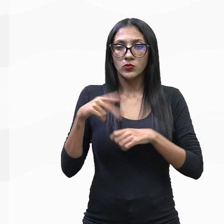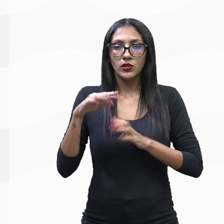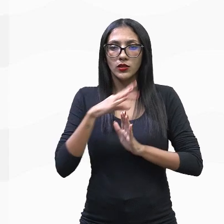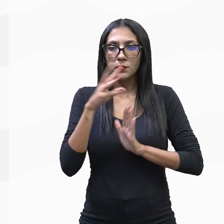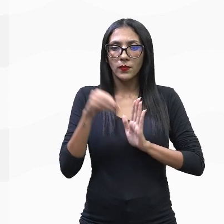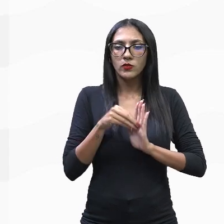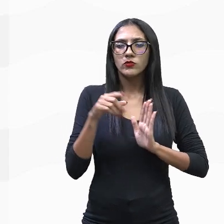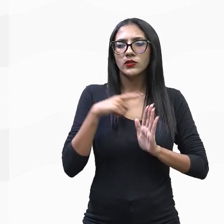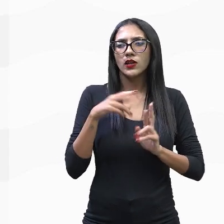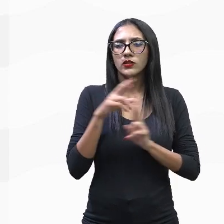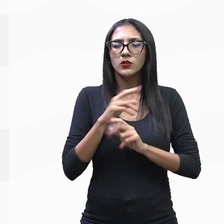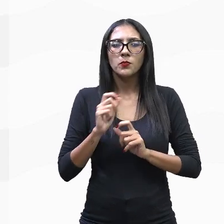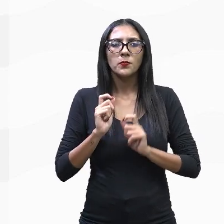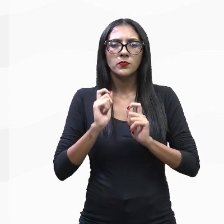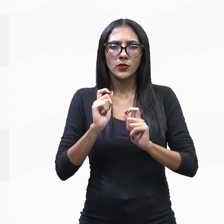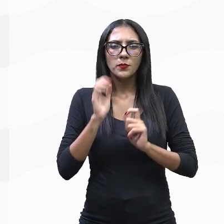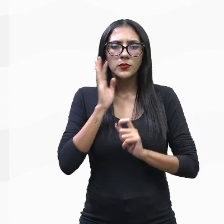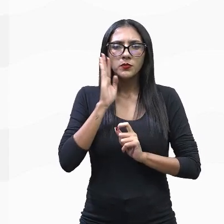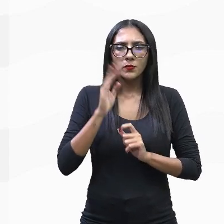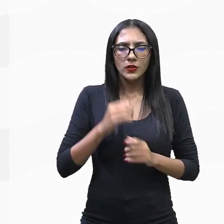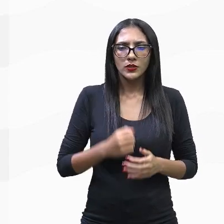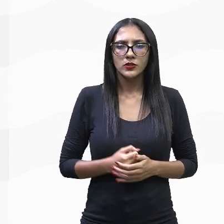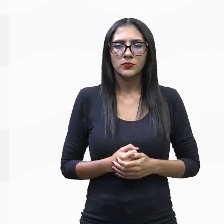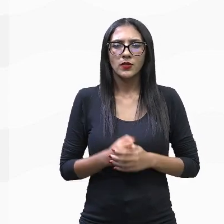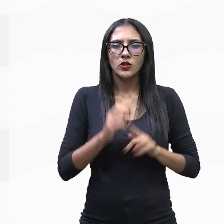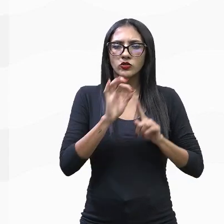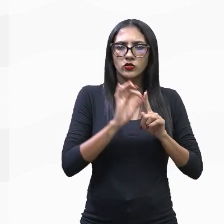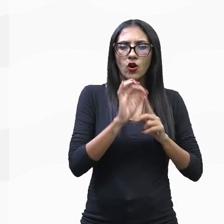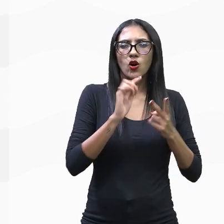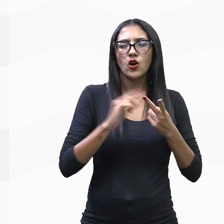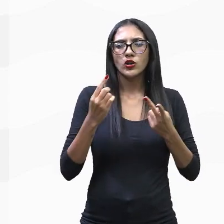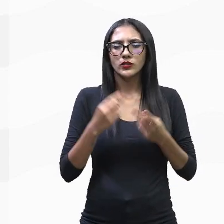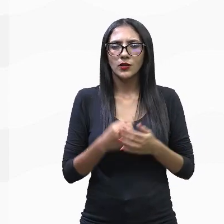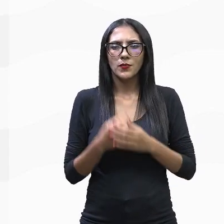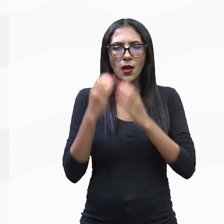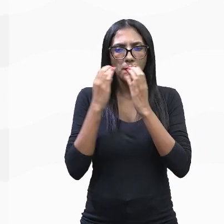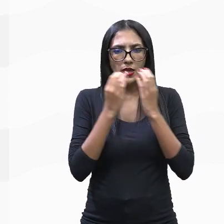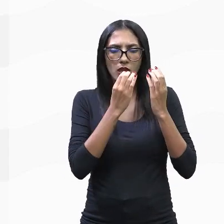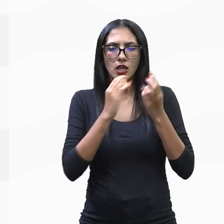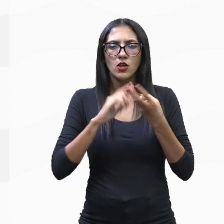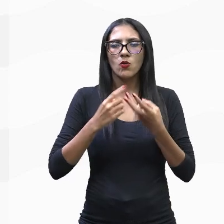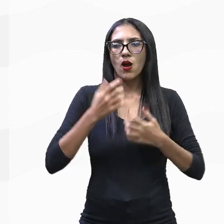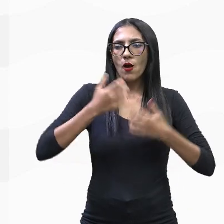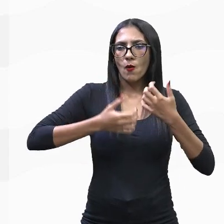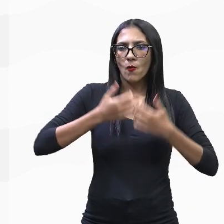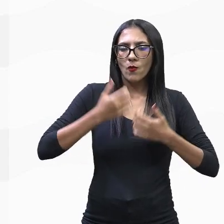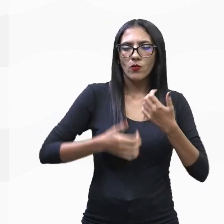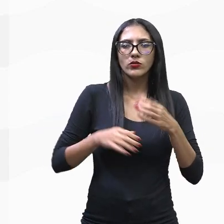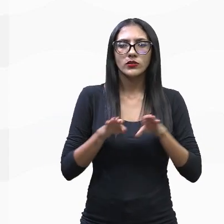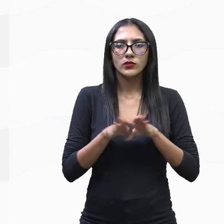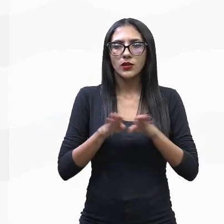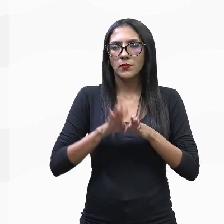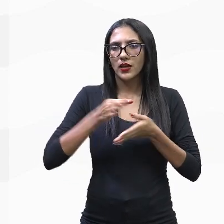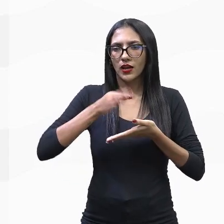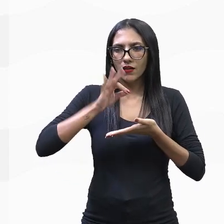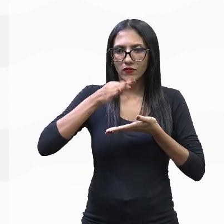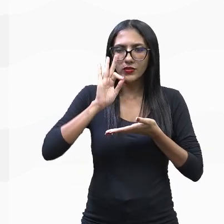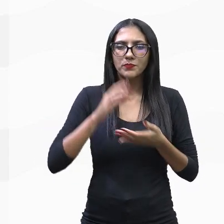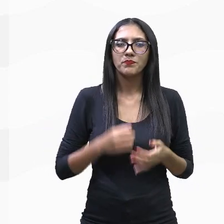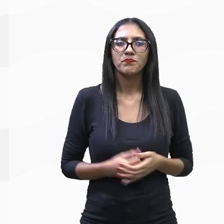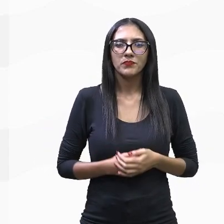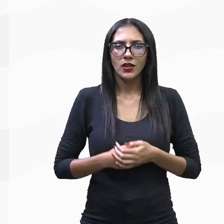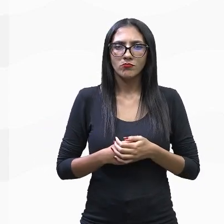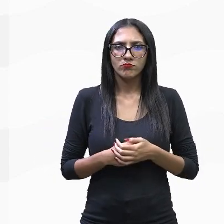envolve principalmente culturas como soja, milho, arroz e café. A expansão das plantações muitas vezes leva